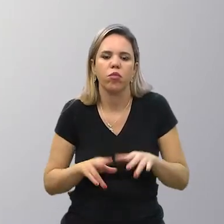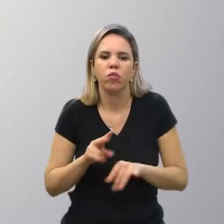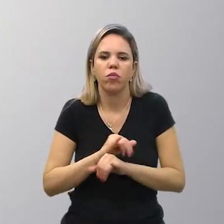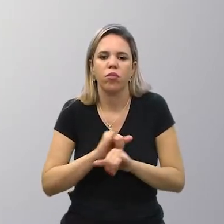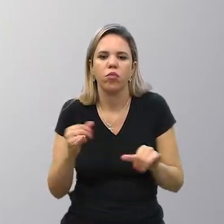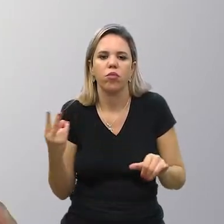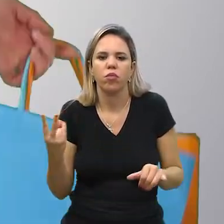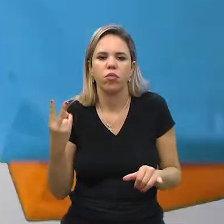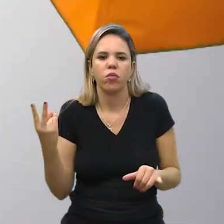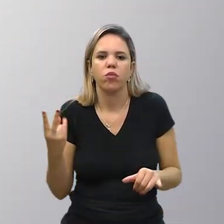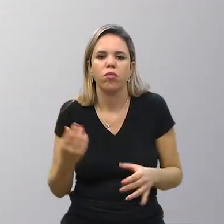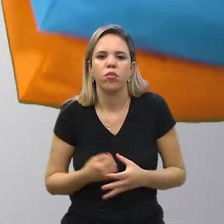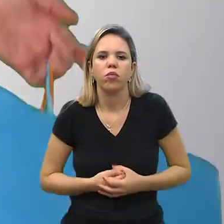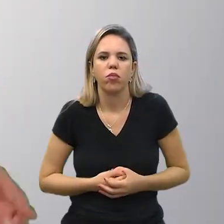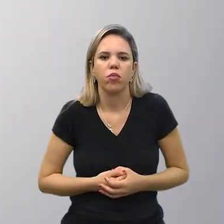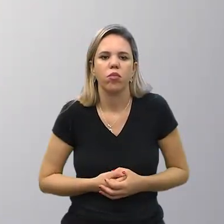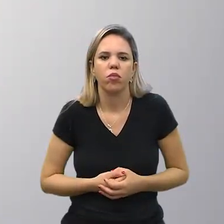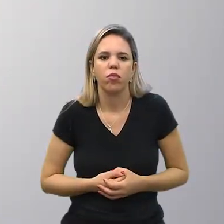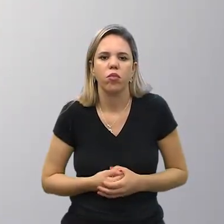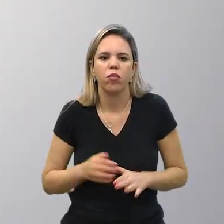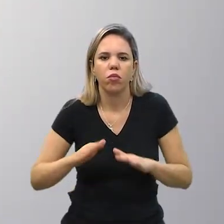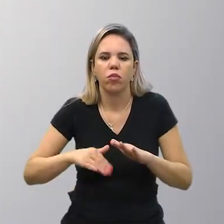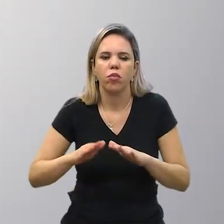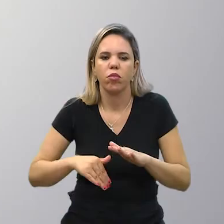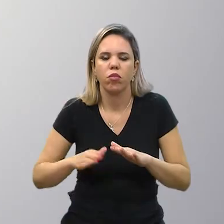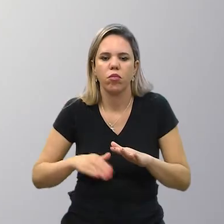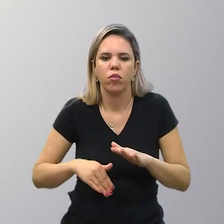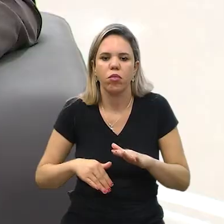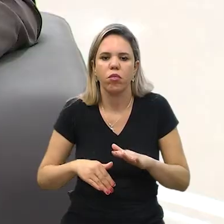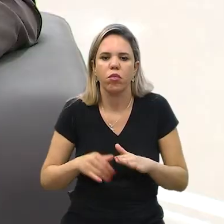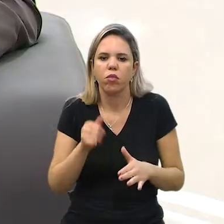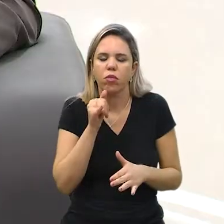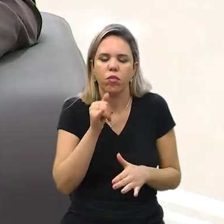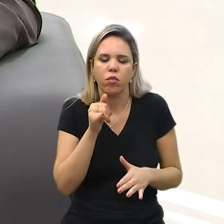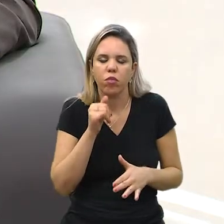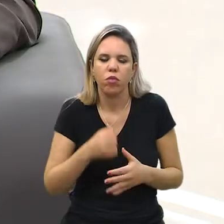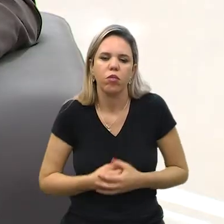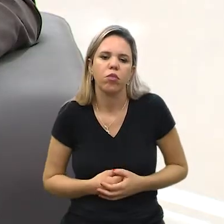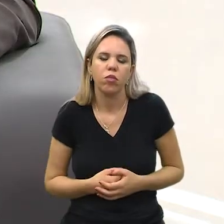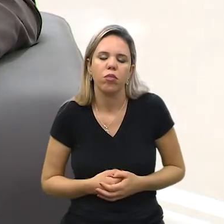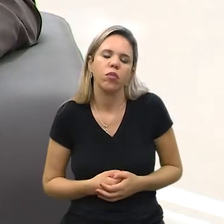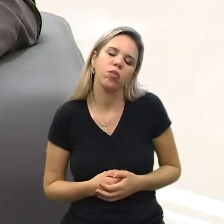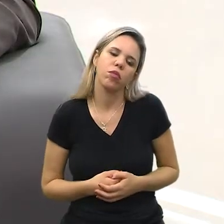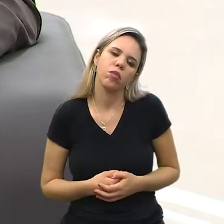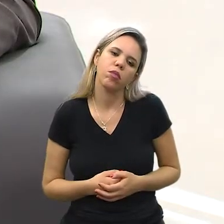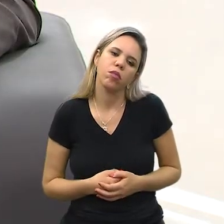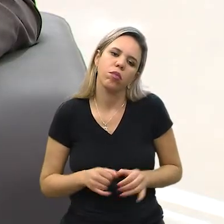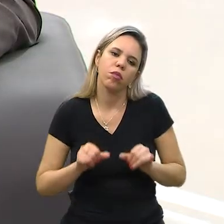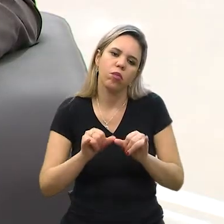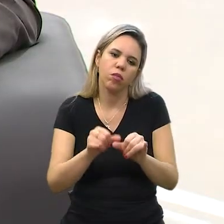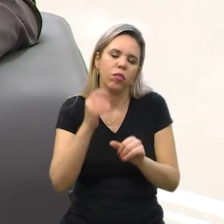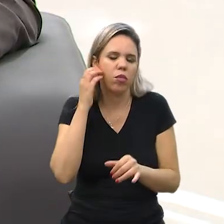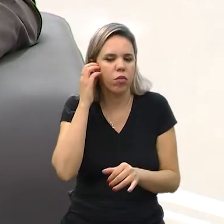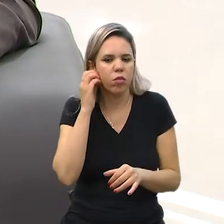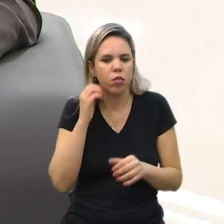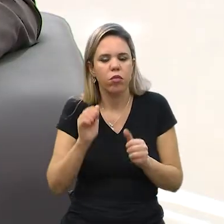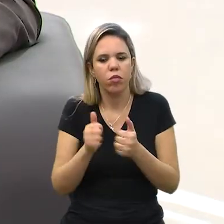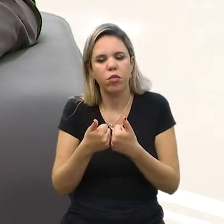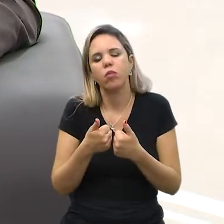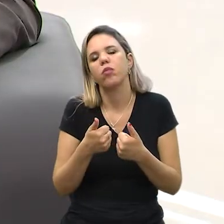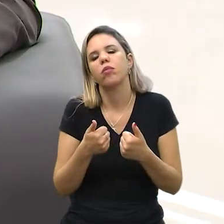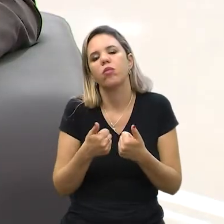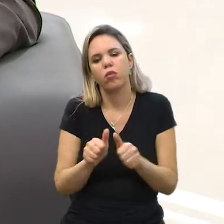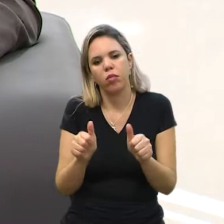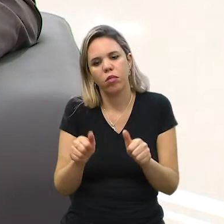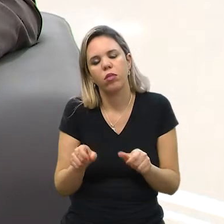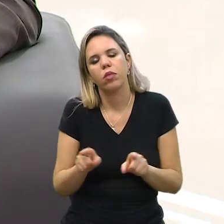preço bem mais abaixo, é o caso, por exemplo, nos supermercados, padarias, enfim, produtos